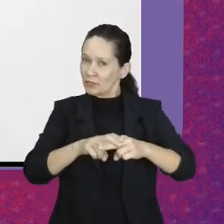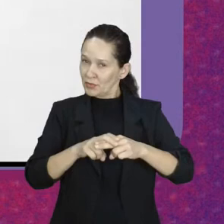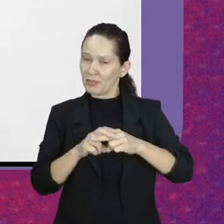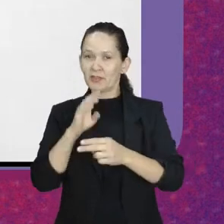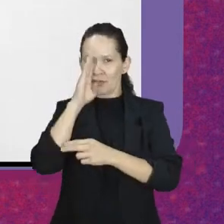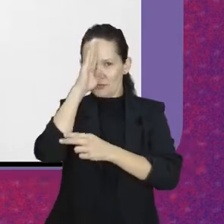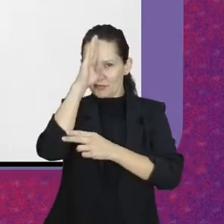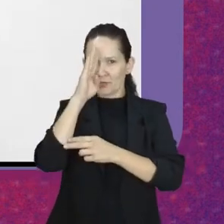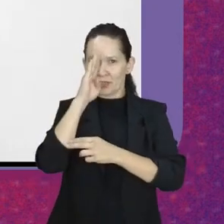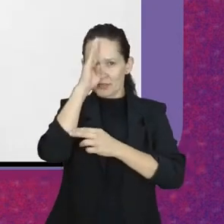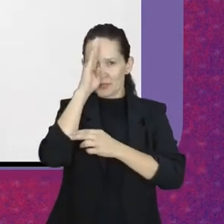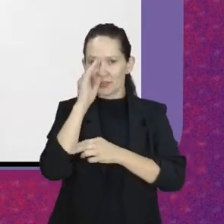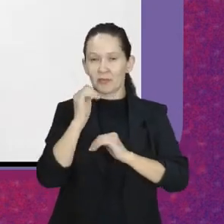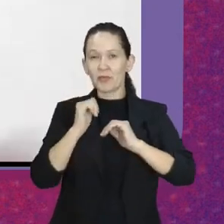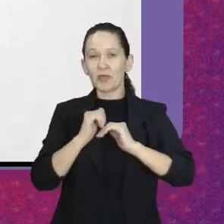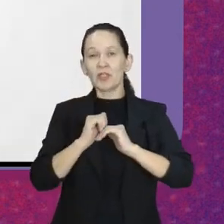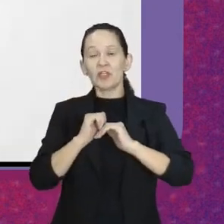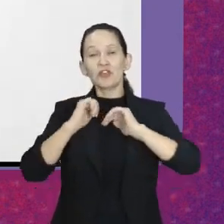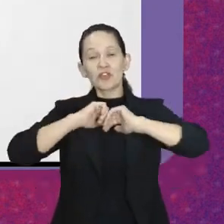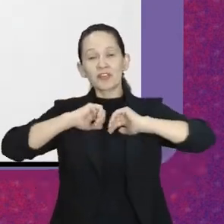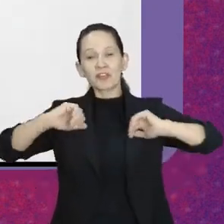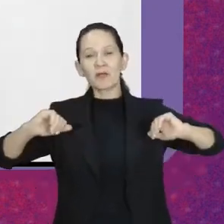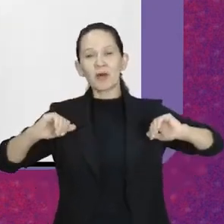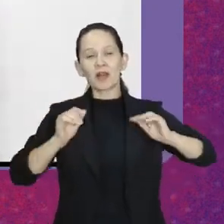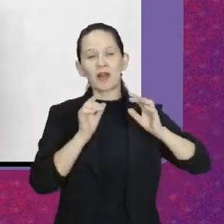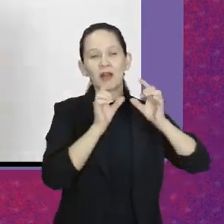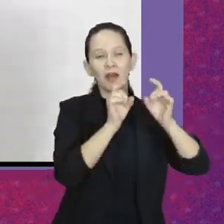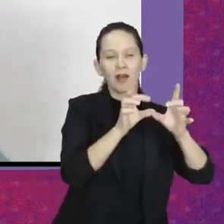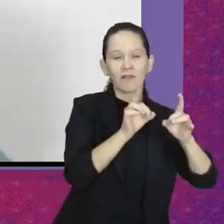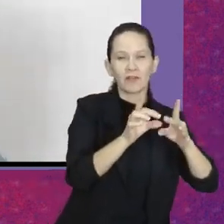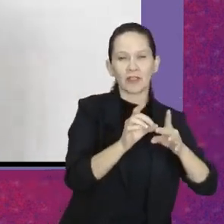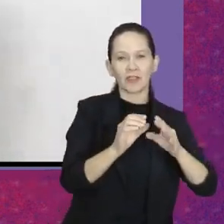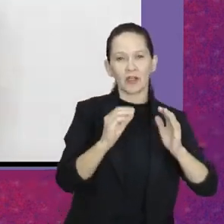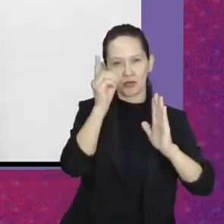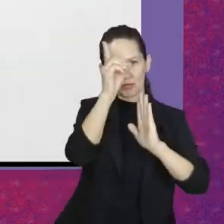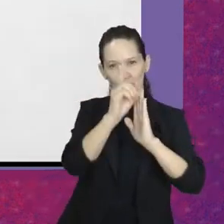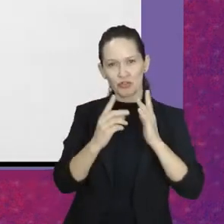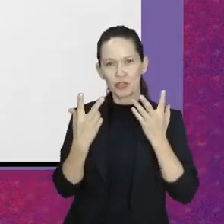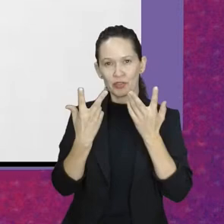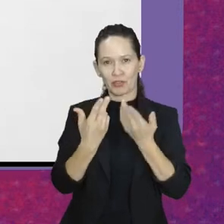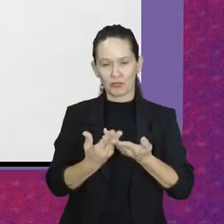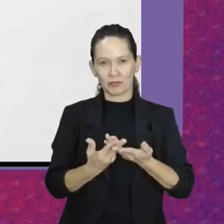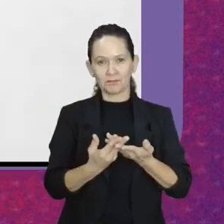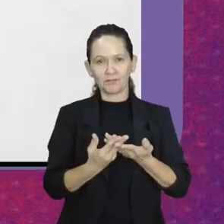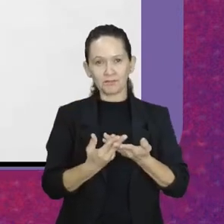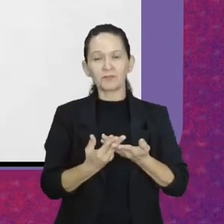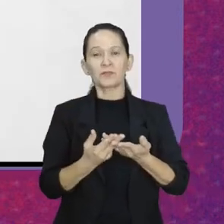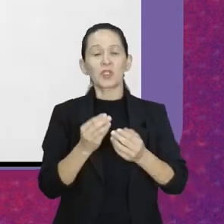da desmercantilização. Desfamiliarização seria também